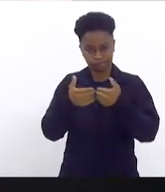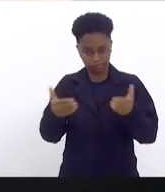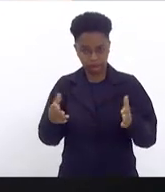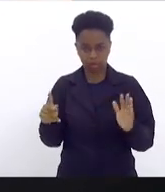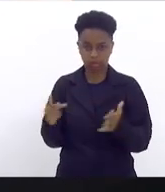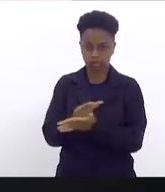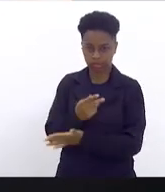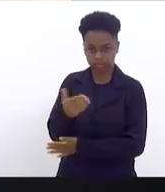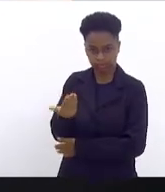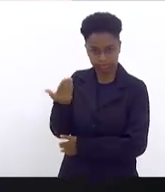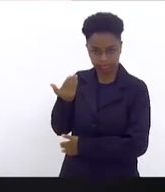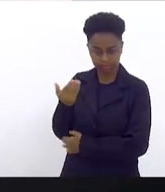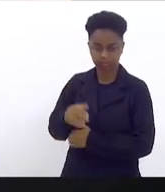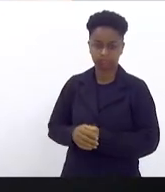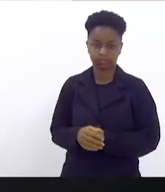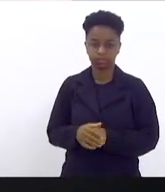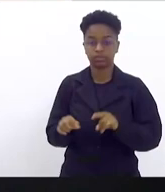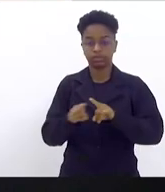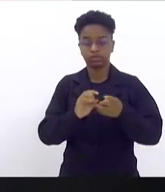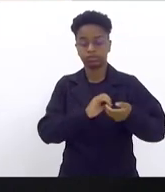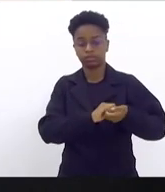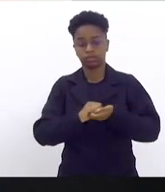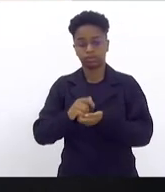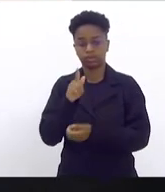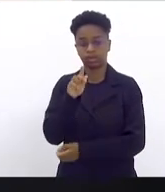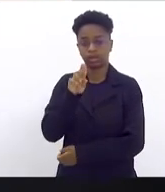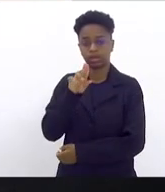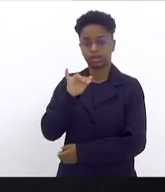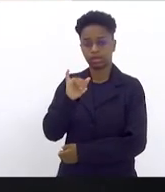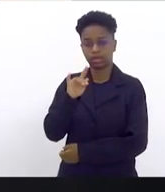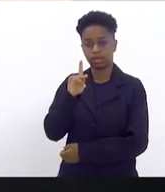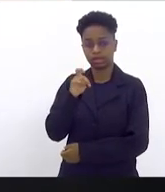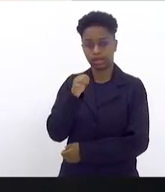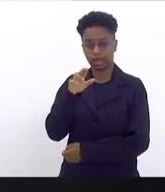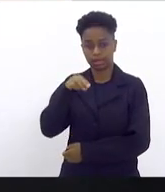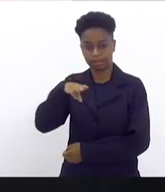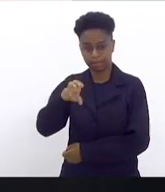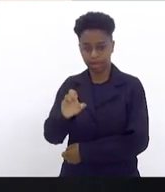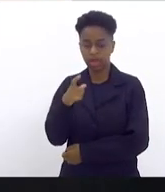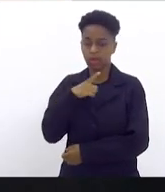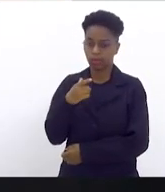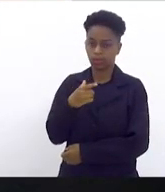Então, saudar o deputado Guilherme Delaroli,